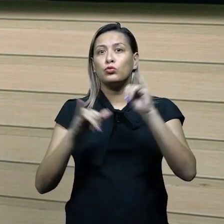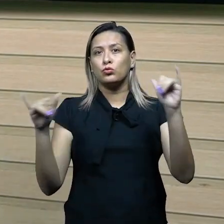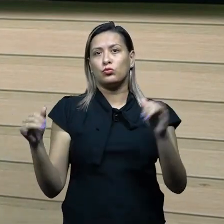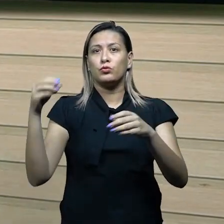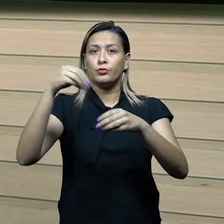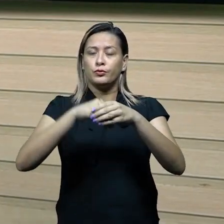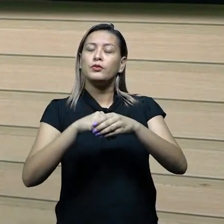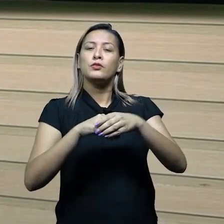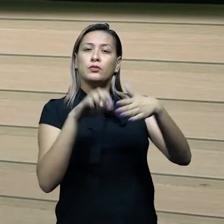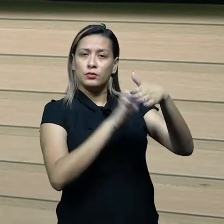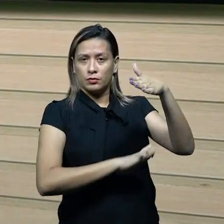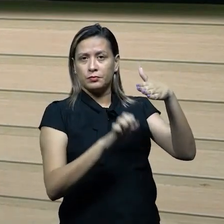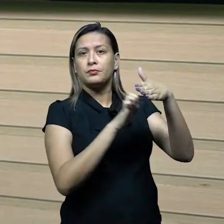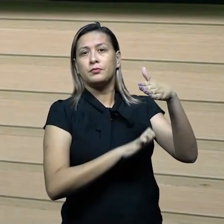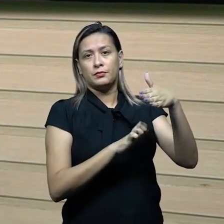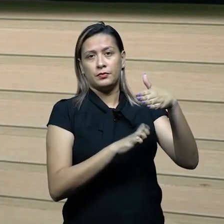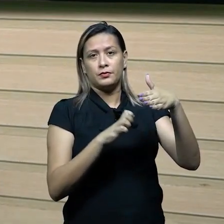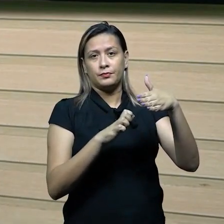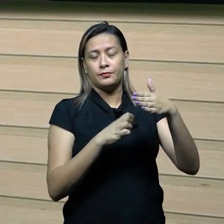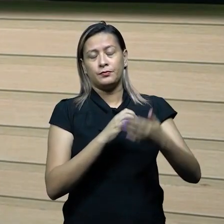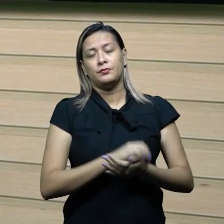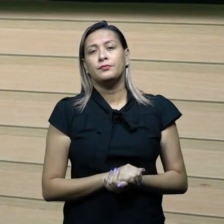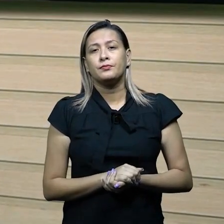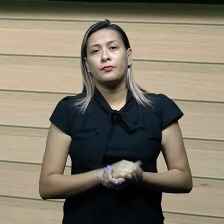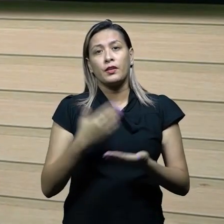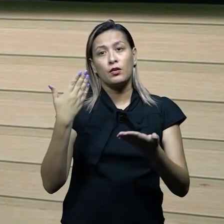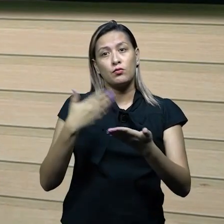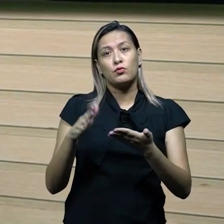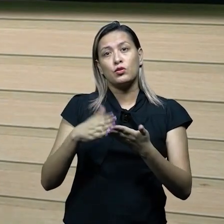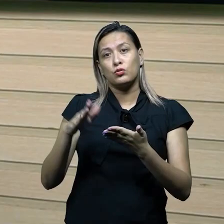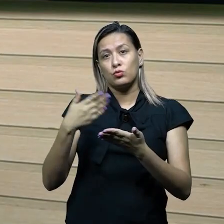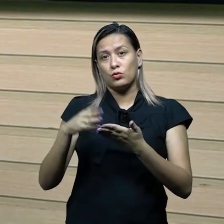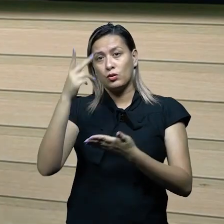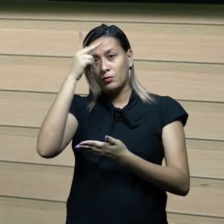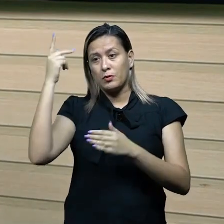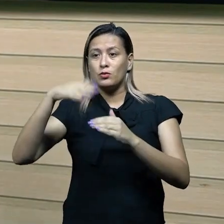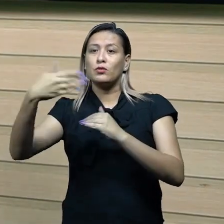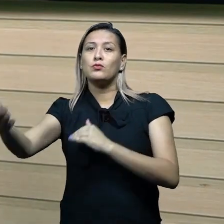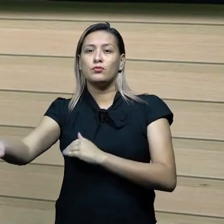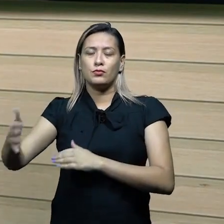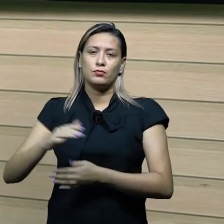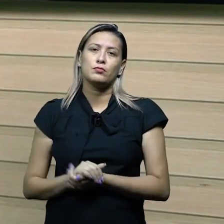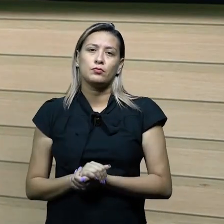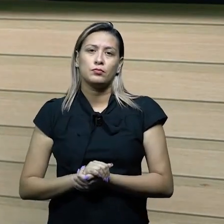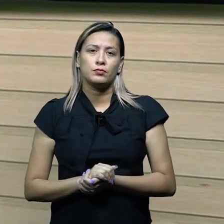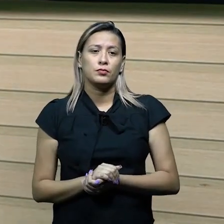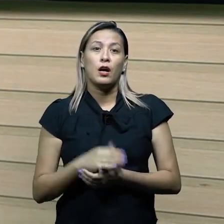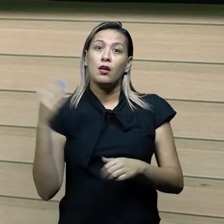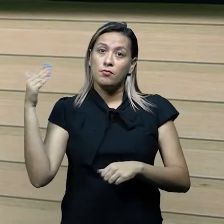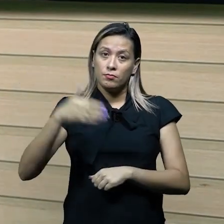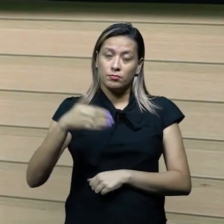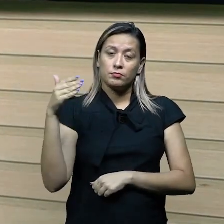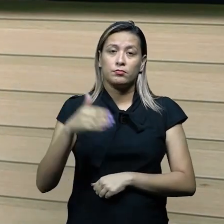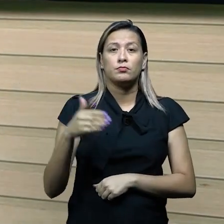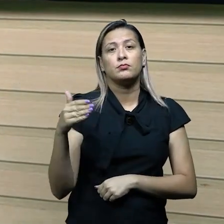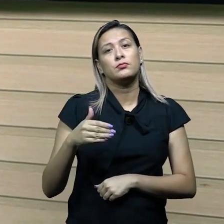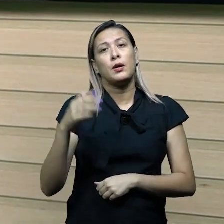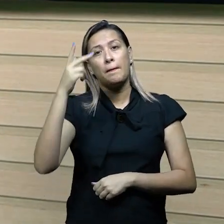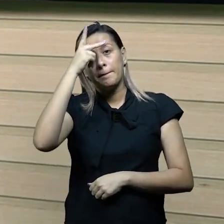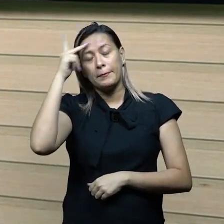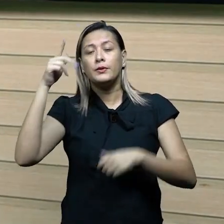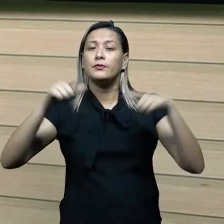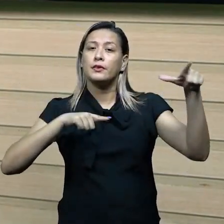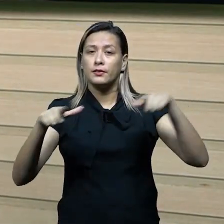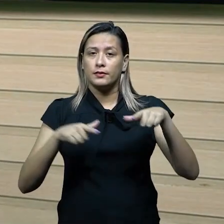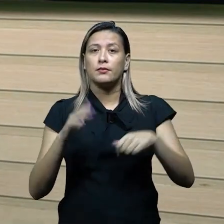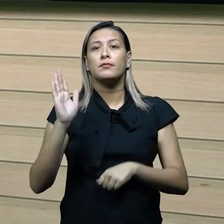da minha empresa e vou excluir quem está de fora. Ou seja, só vai participar quem já é empregado da empresa.